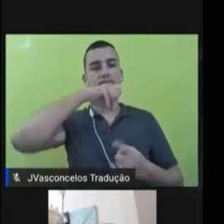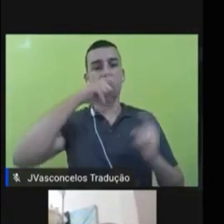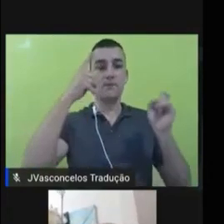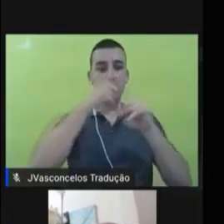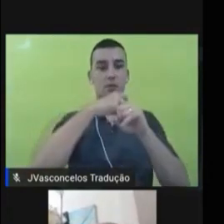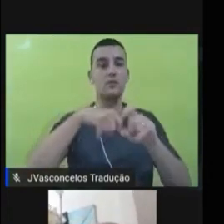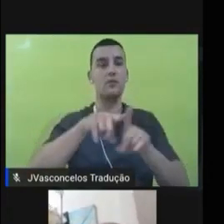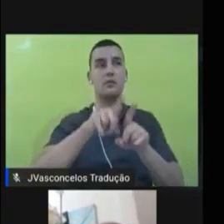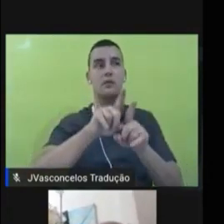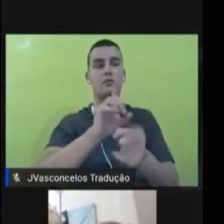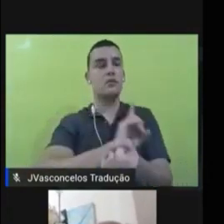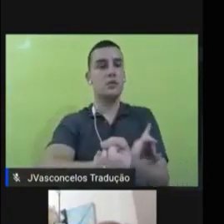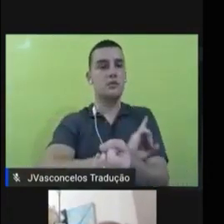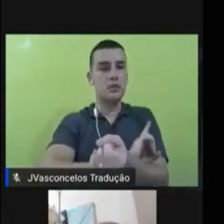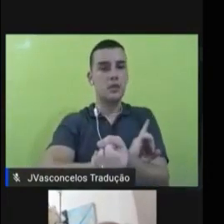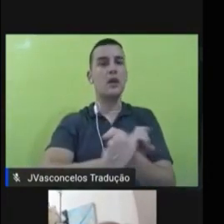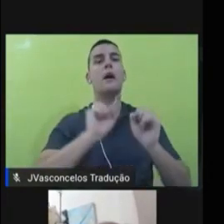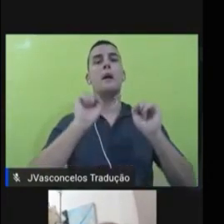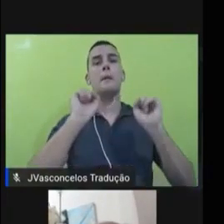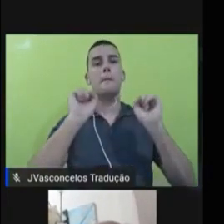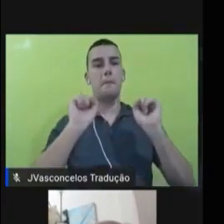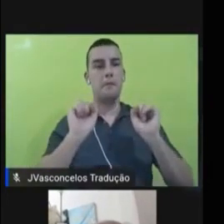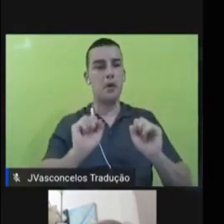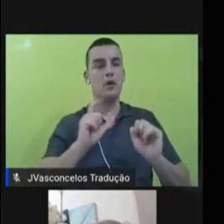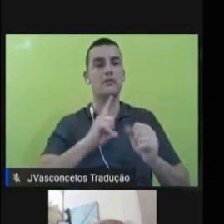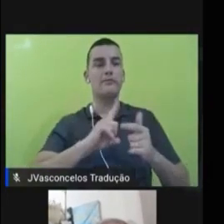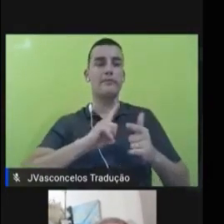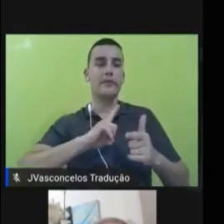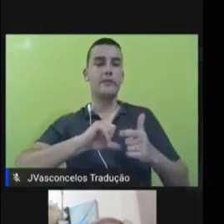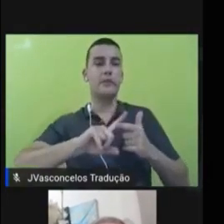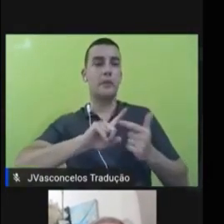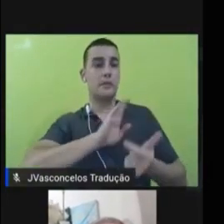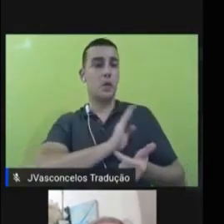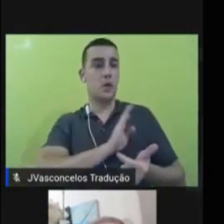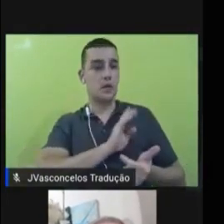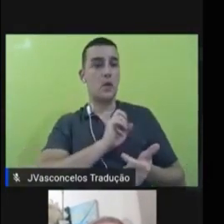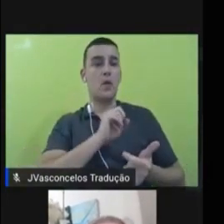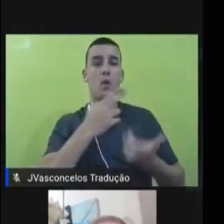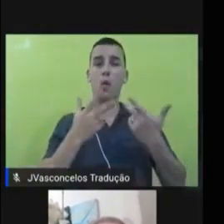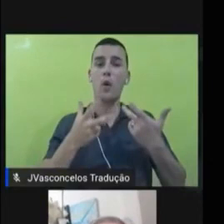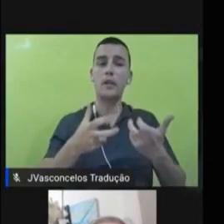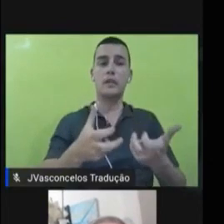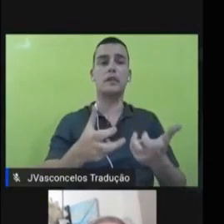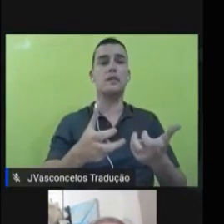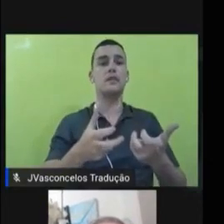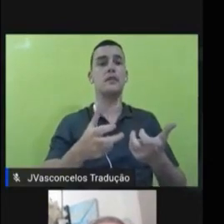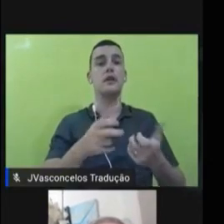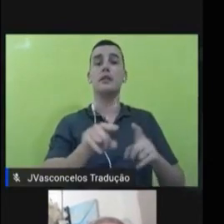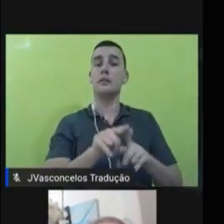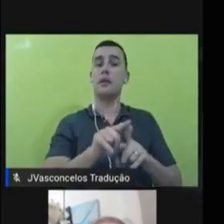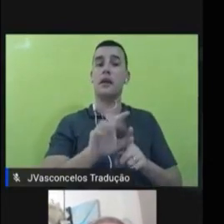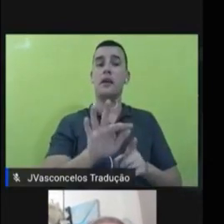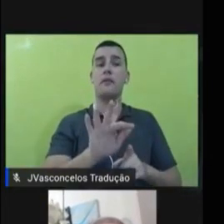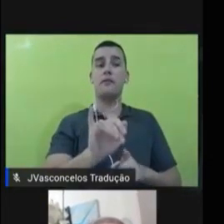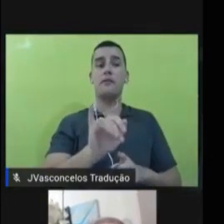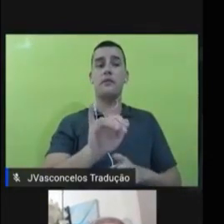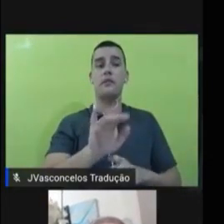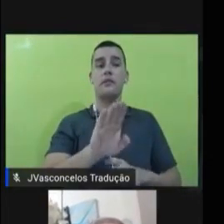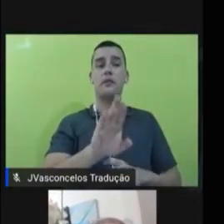diabetes, defeitos cardíacos congênitos, o câncer, a maior parte das crianças hoje que